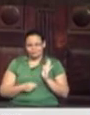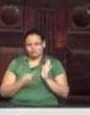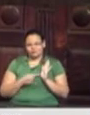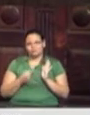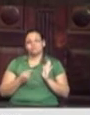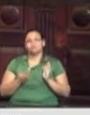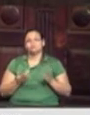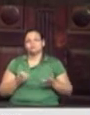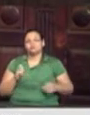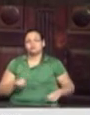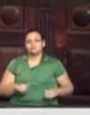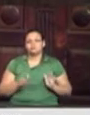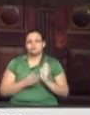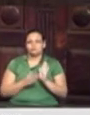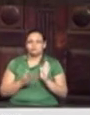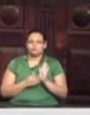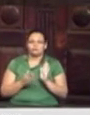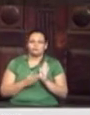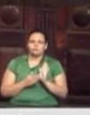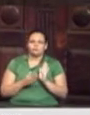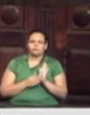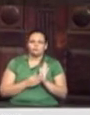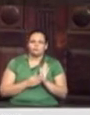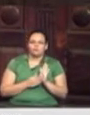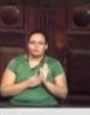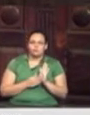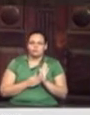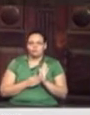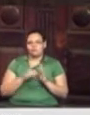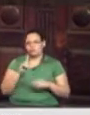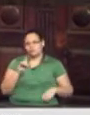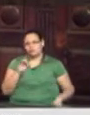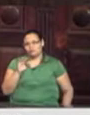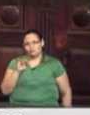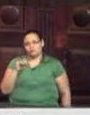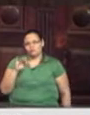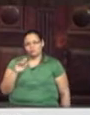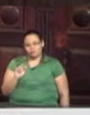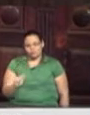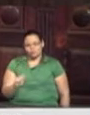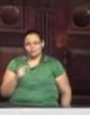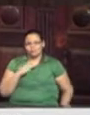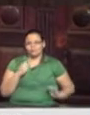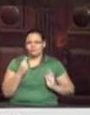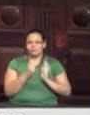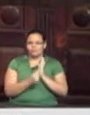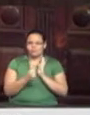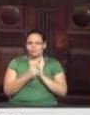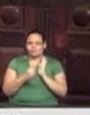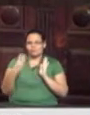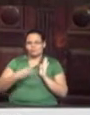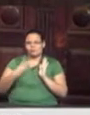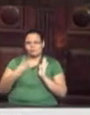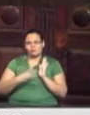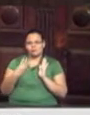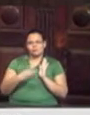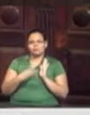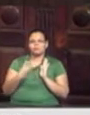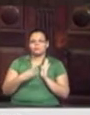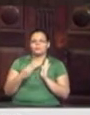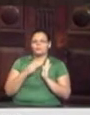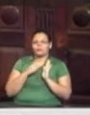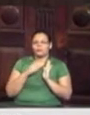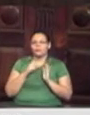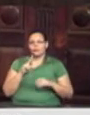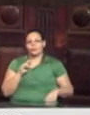é a proposta da Defensoria. Está lá o parágrafo 3º. Após o prazo de validade previsto